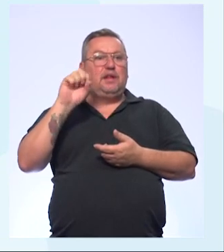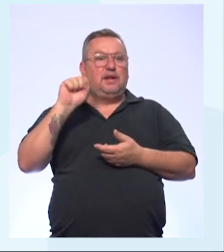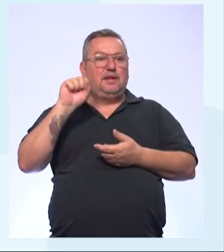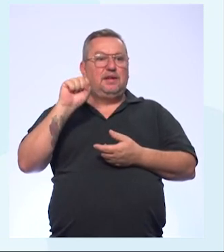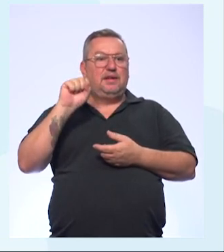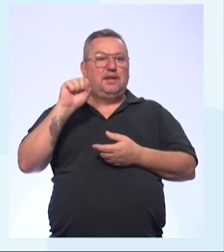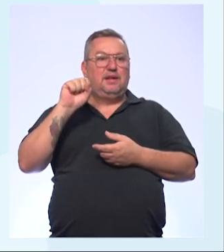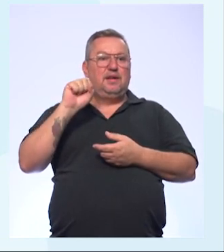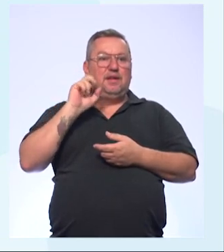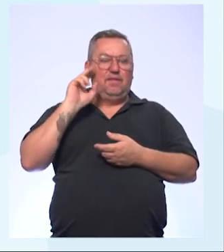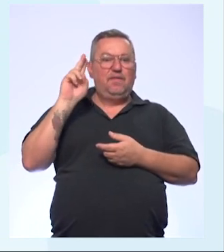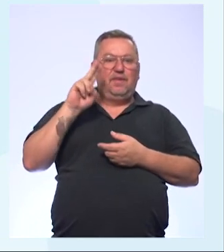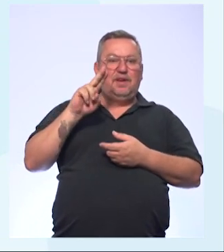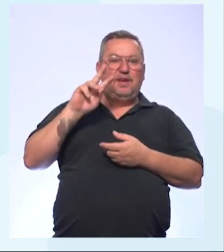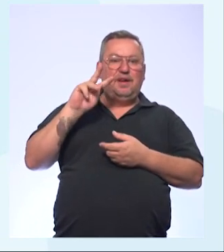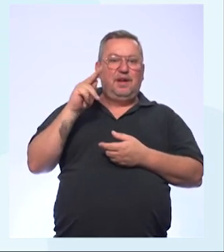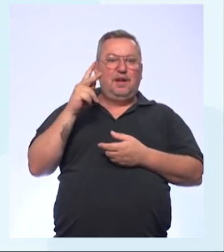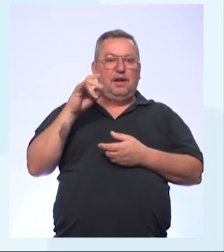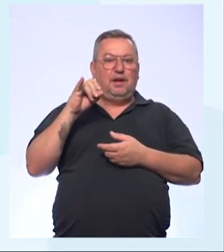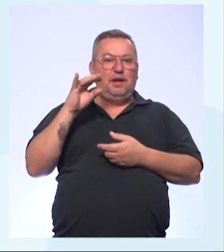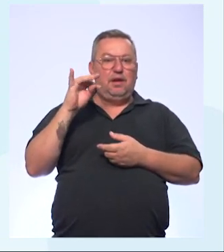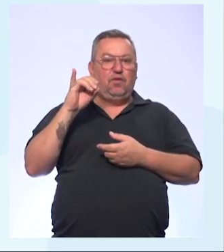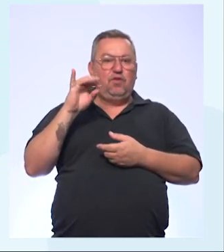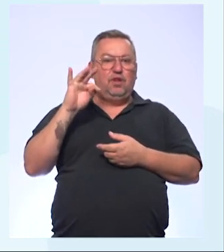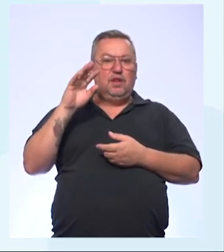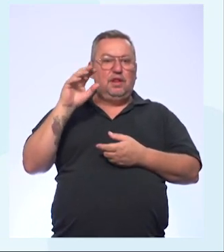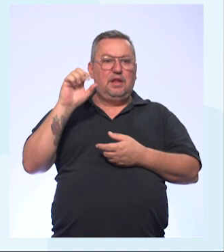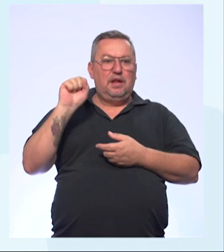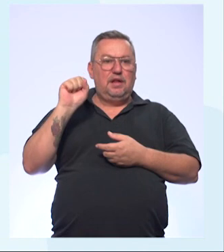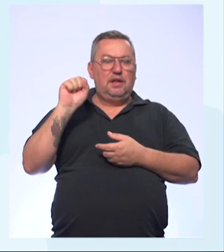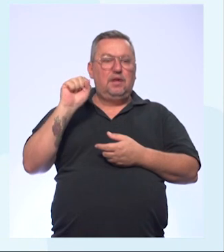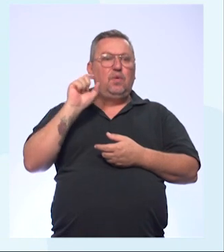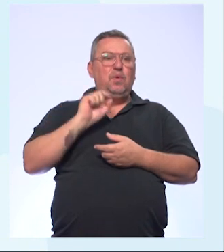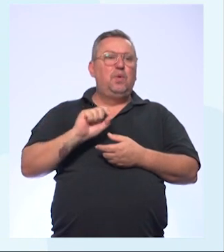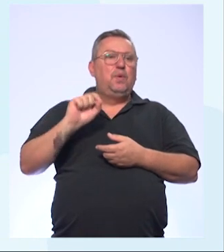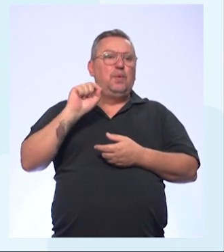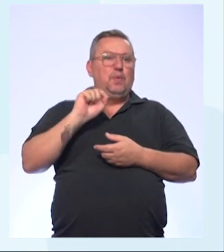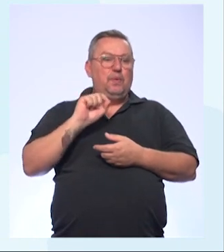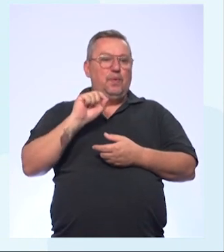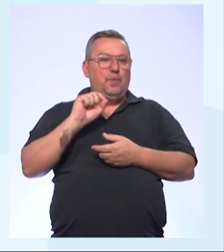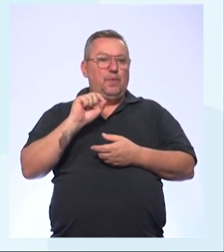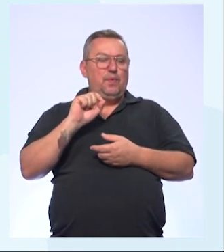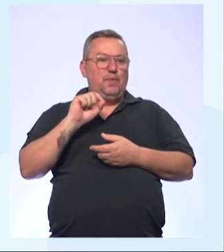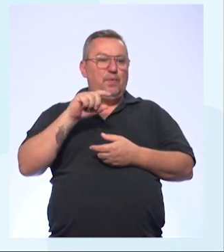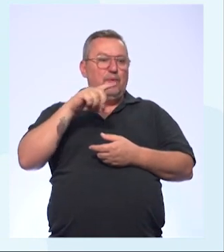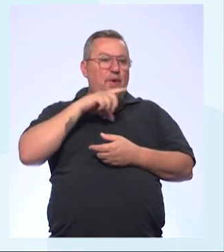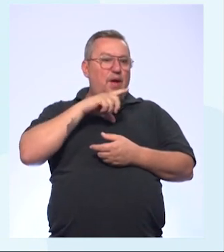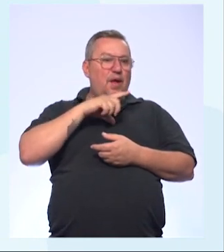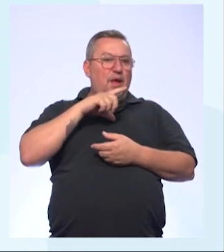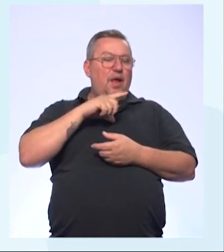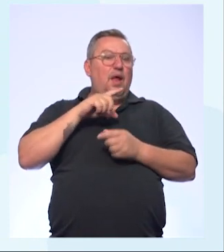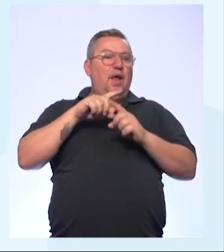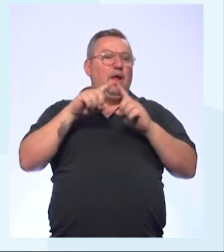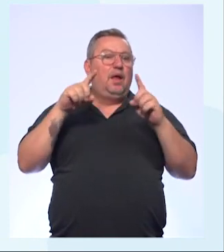dos hititas. Algumas curiosidades aí sobre os hititas. Eles tinham uma